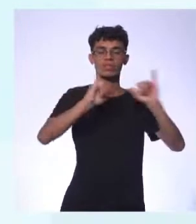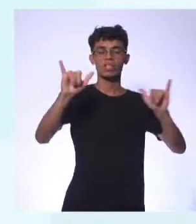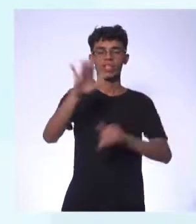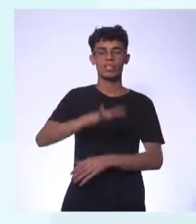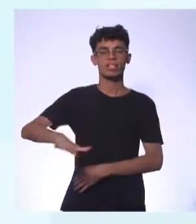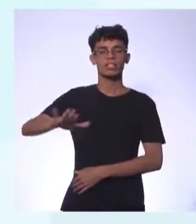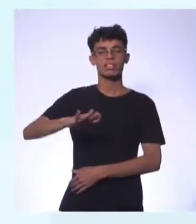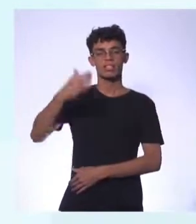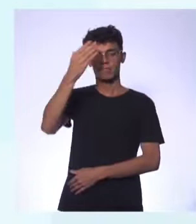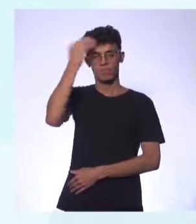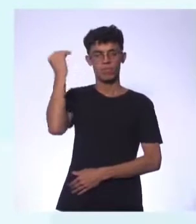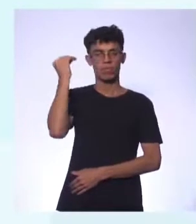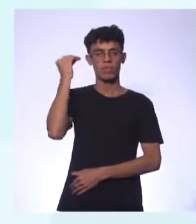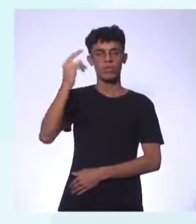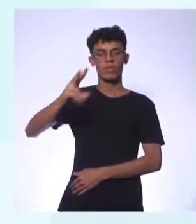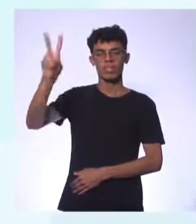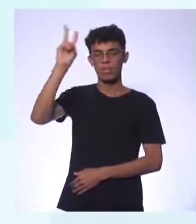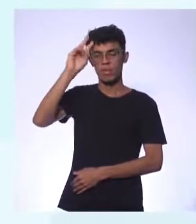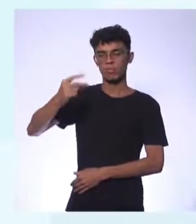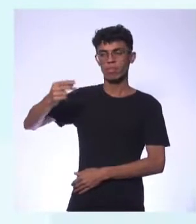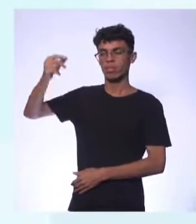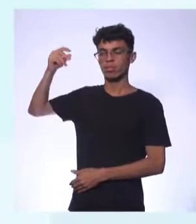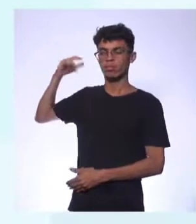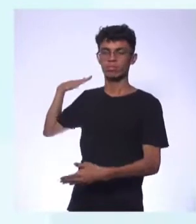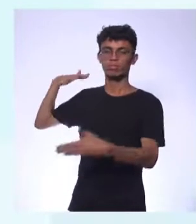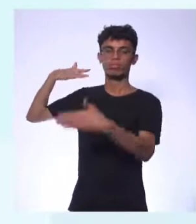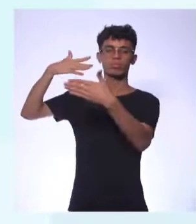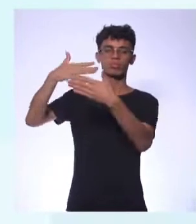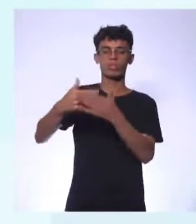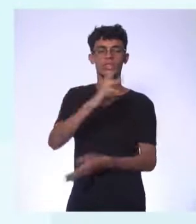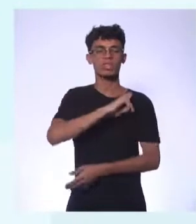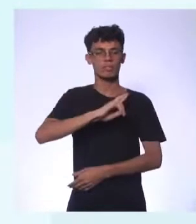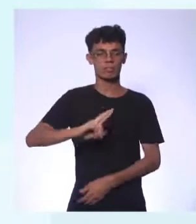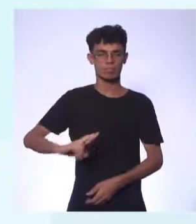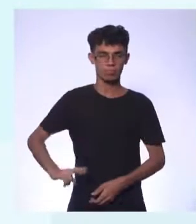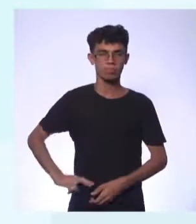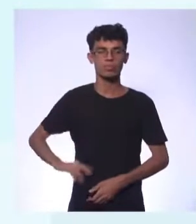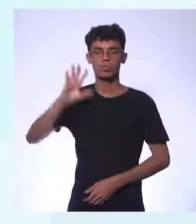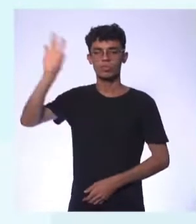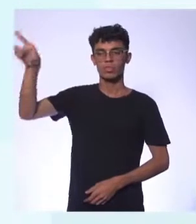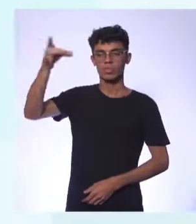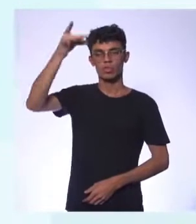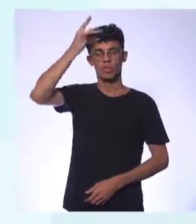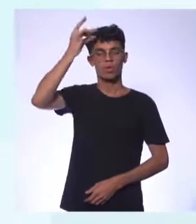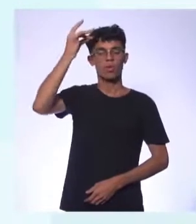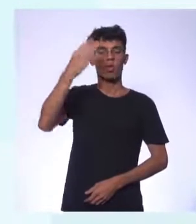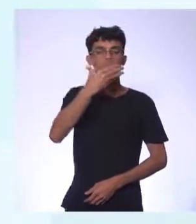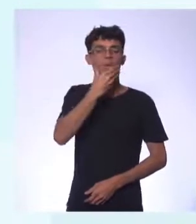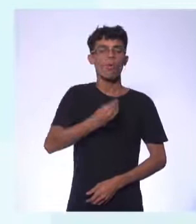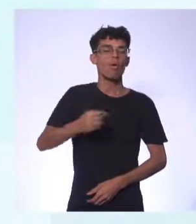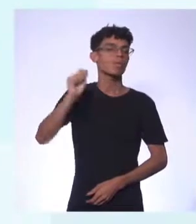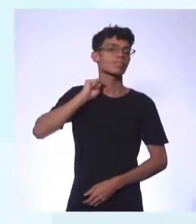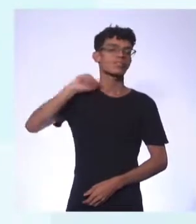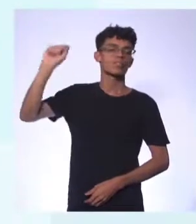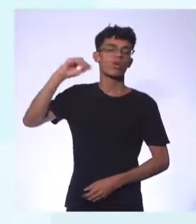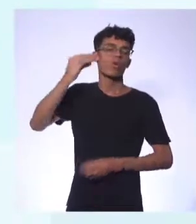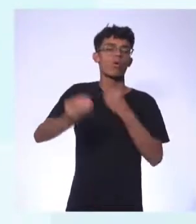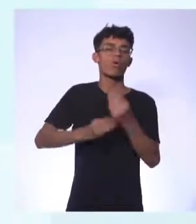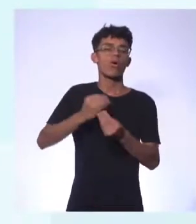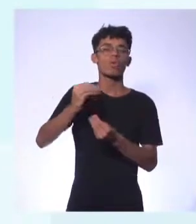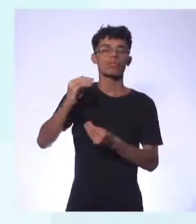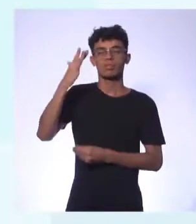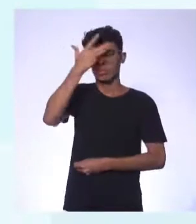né? Então, foram resgatar essa história, né? Os republicanos resgataram essa figura de Tiradentes como uma espécie de